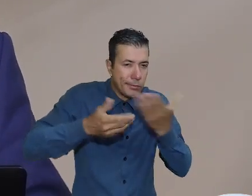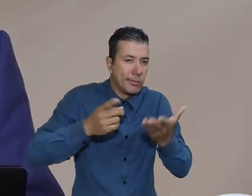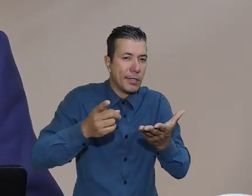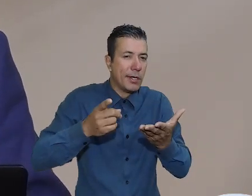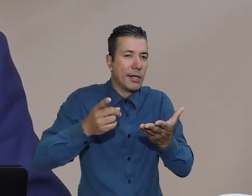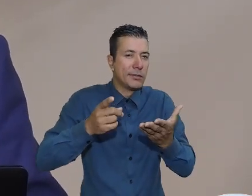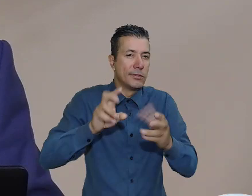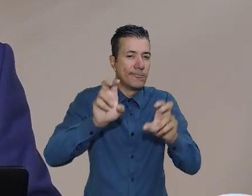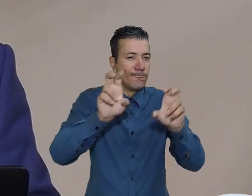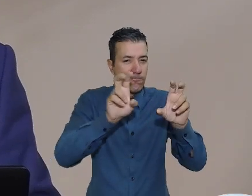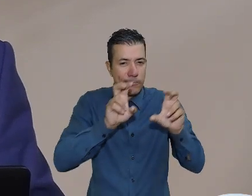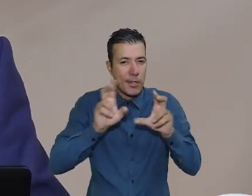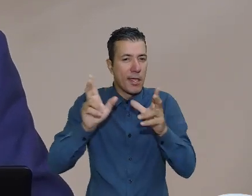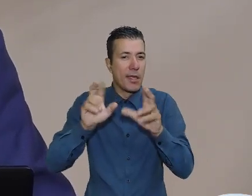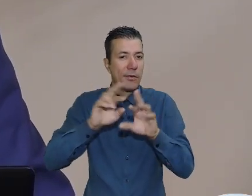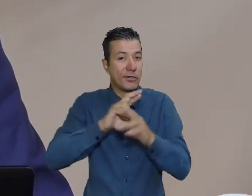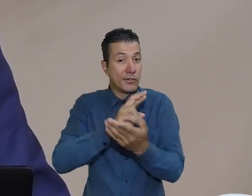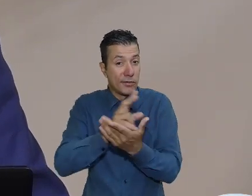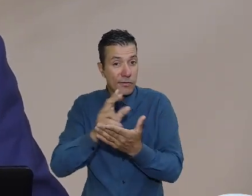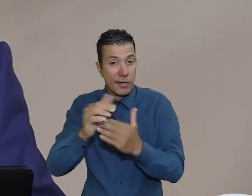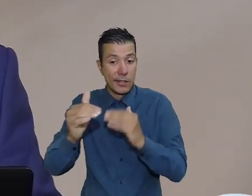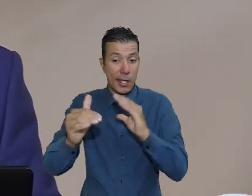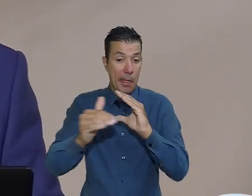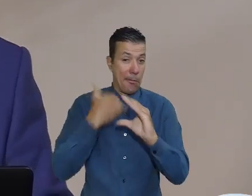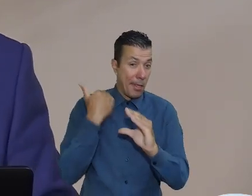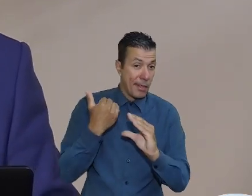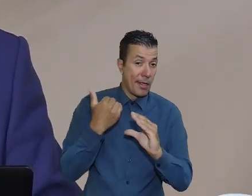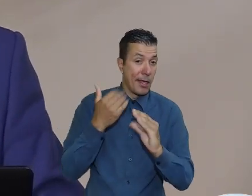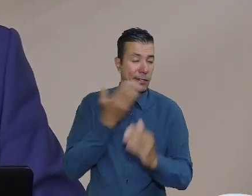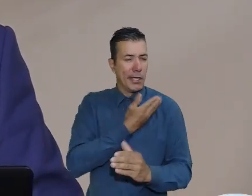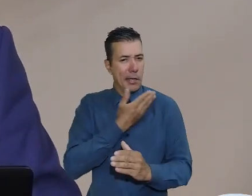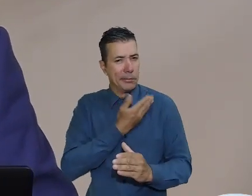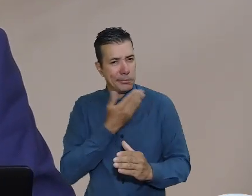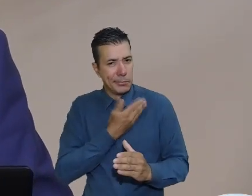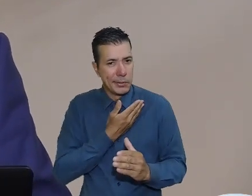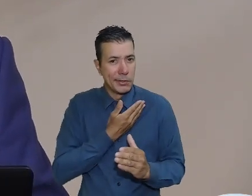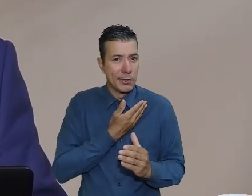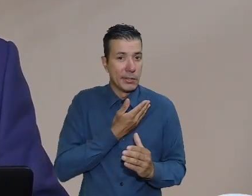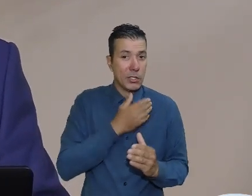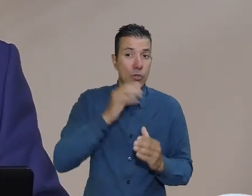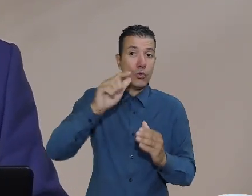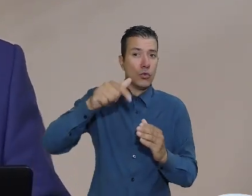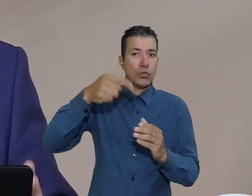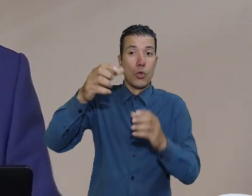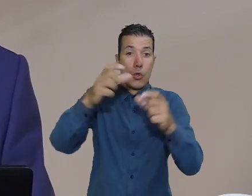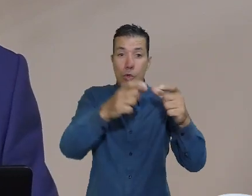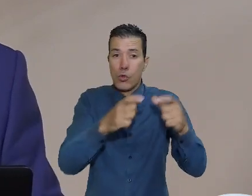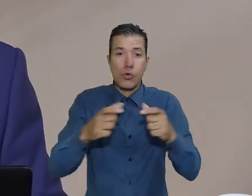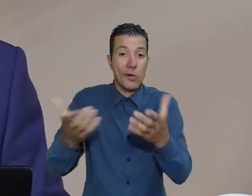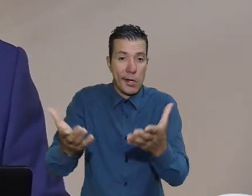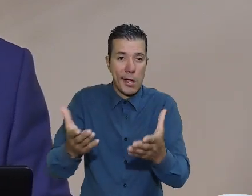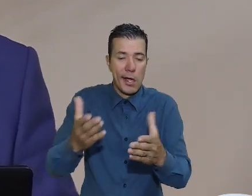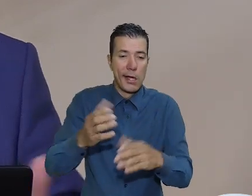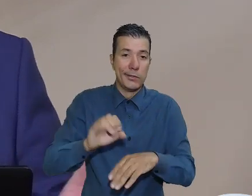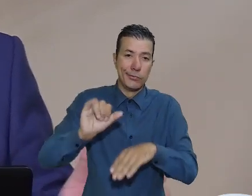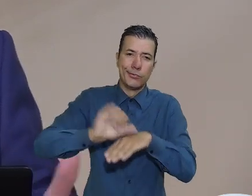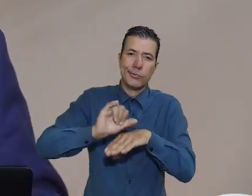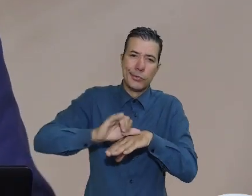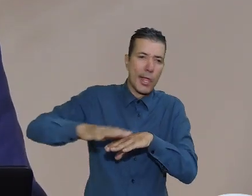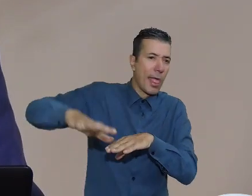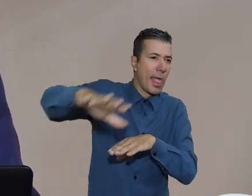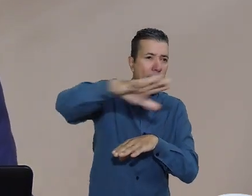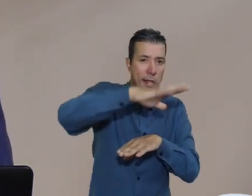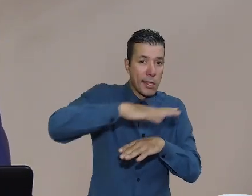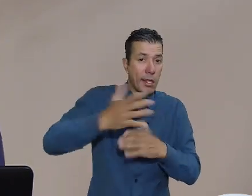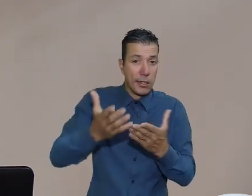tem tomado nota, eu tenho recebido algumas mensagens de amigos, de pessoas até mesmo de outros estados que estão participando. E assim como foi